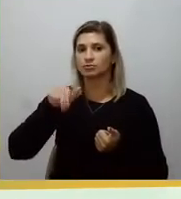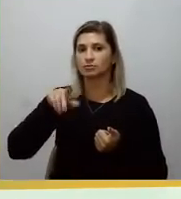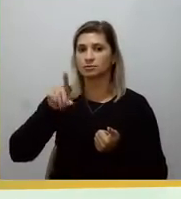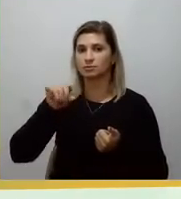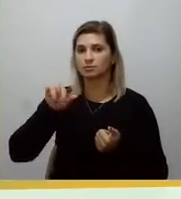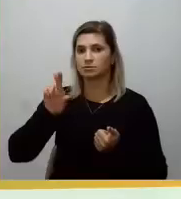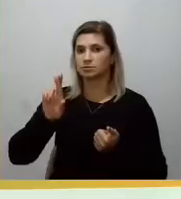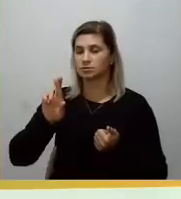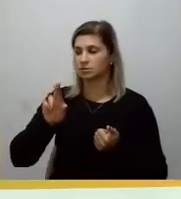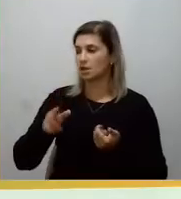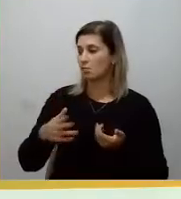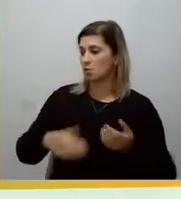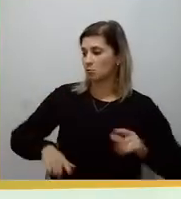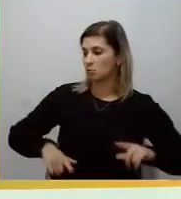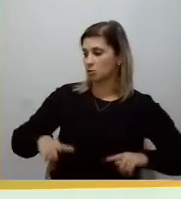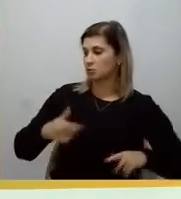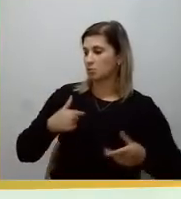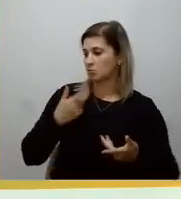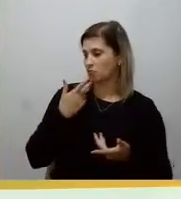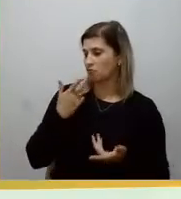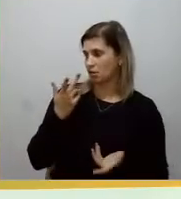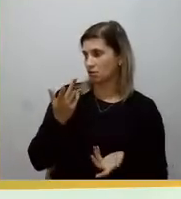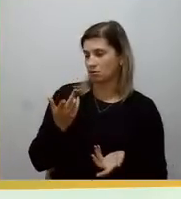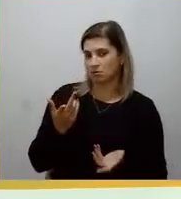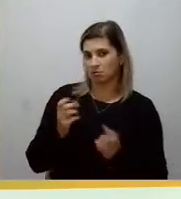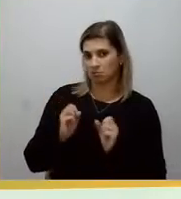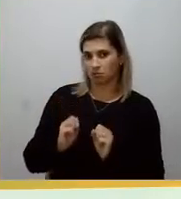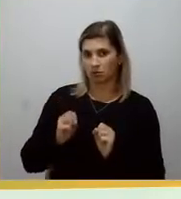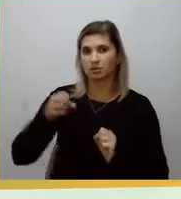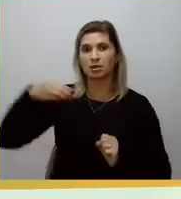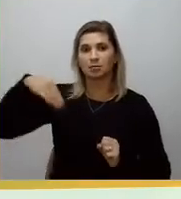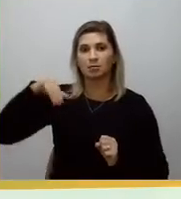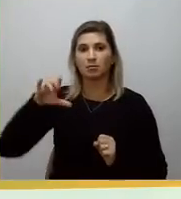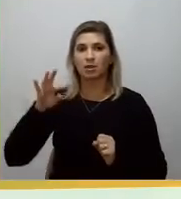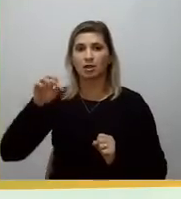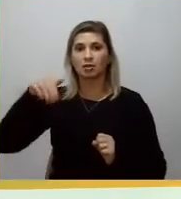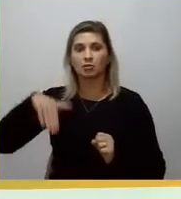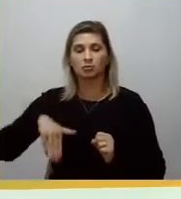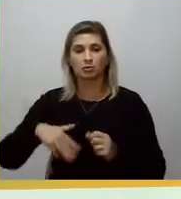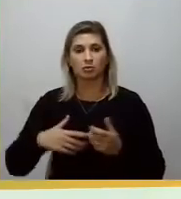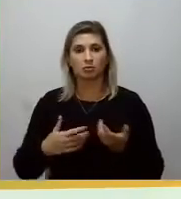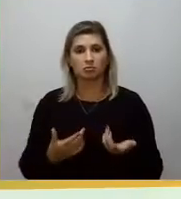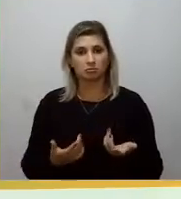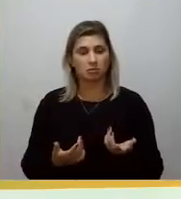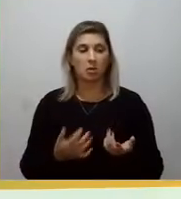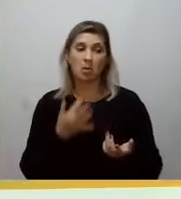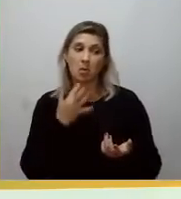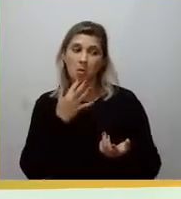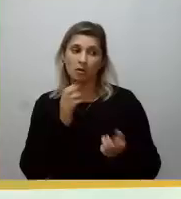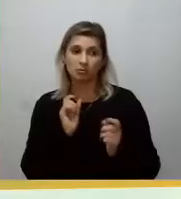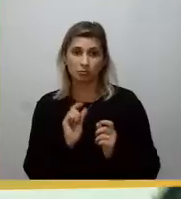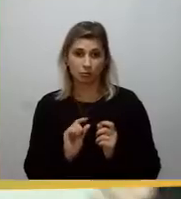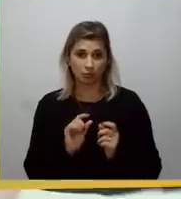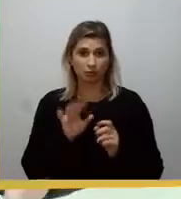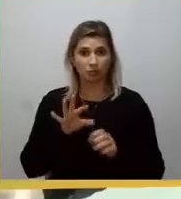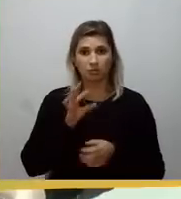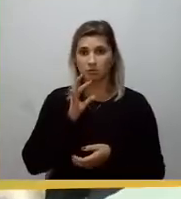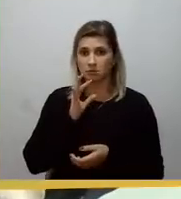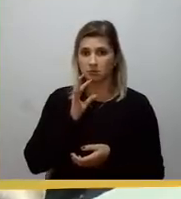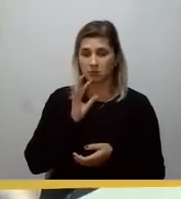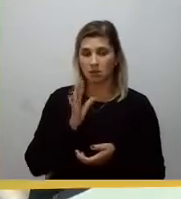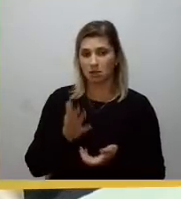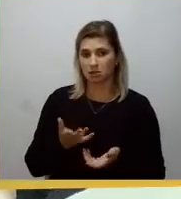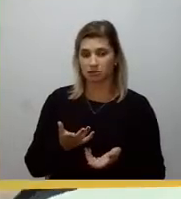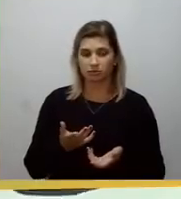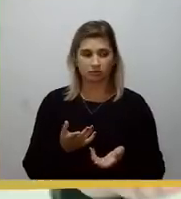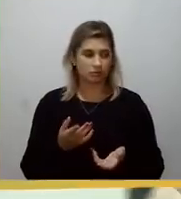não impede de eu falar o que eu sei sobre ele. E Milton José Matias Filho? Eu conheço pouco, mas eu conheço ele. Eu sei que... Mas isso lhe impede de falar a